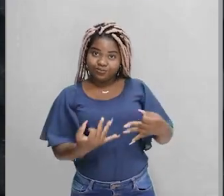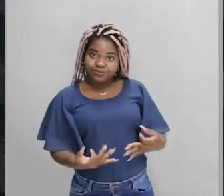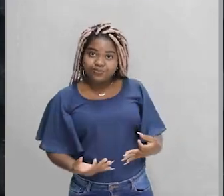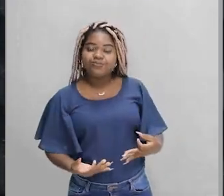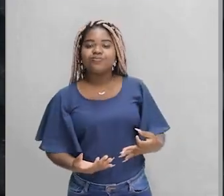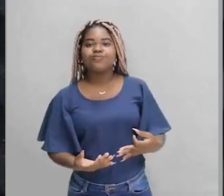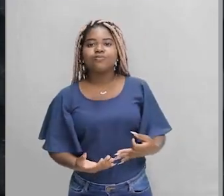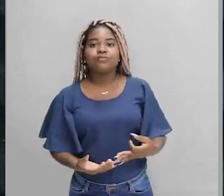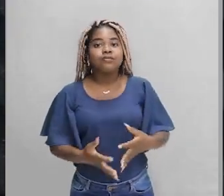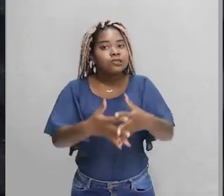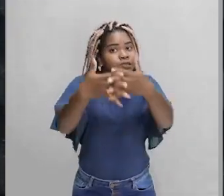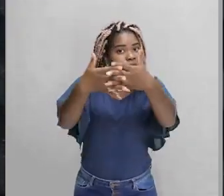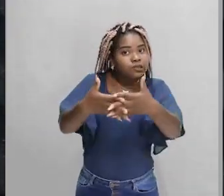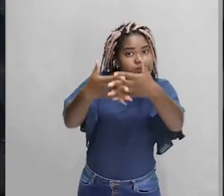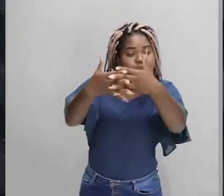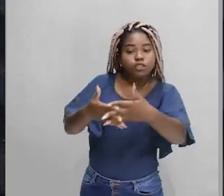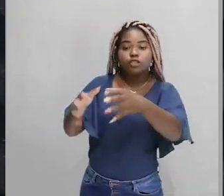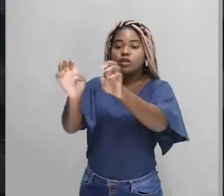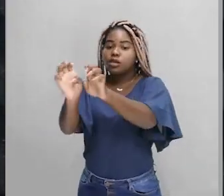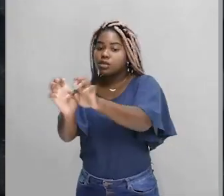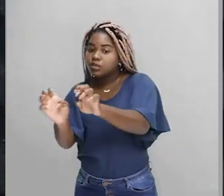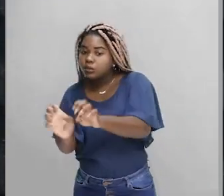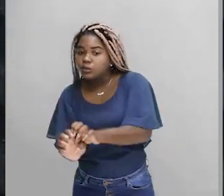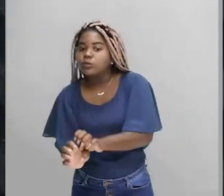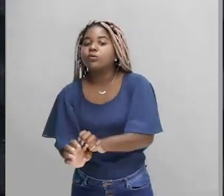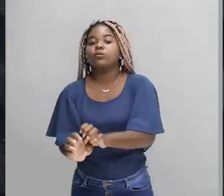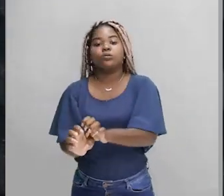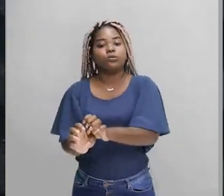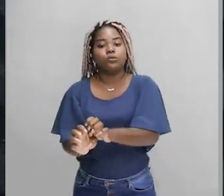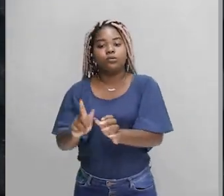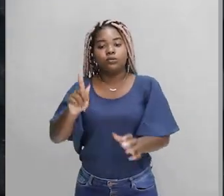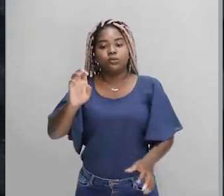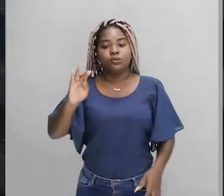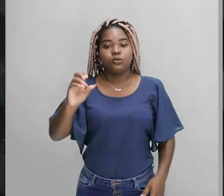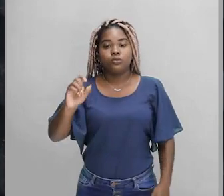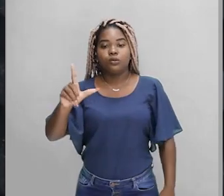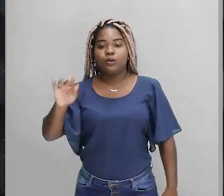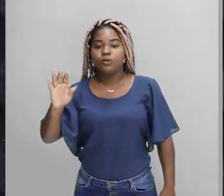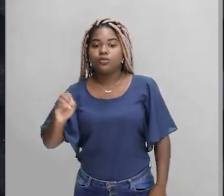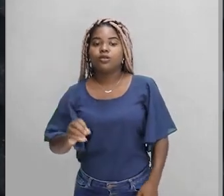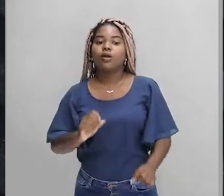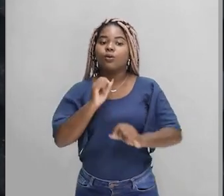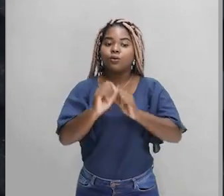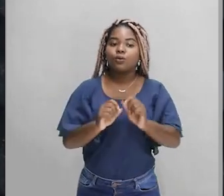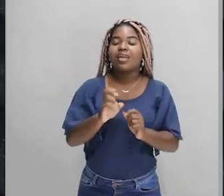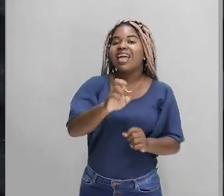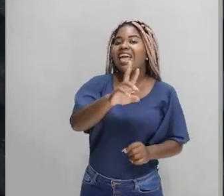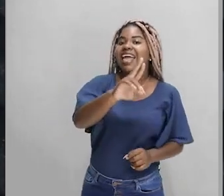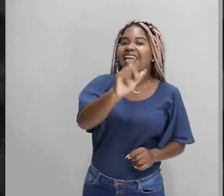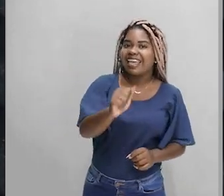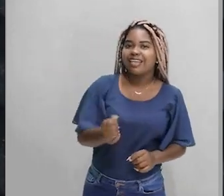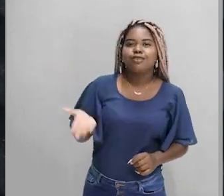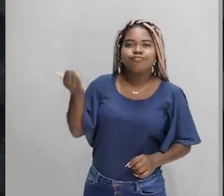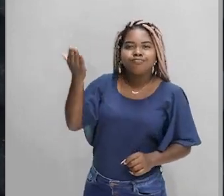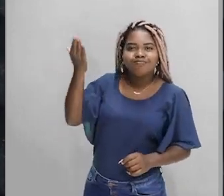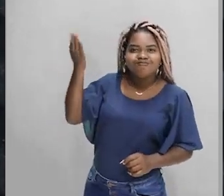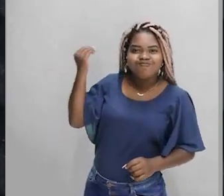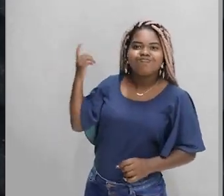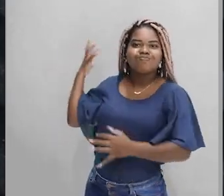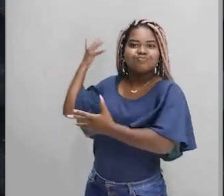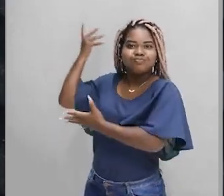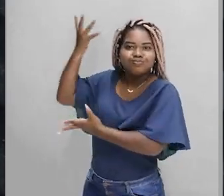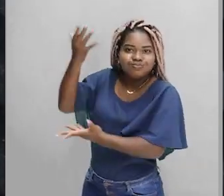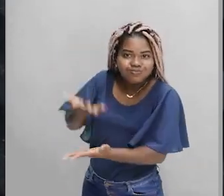não confunda estrutura geológica com era geológica. Como eu disse para vocês, estrutura geológica vai